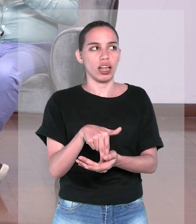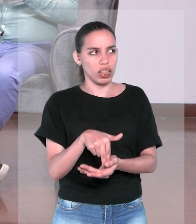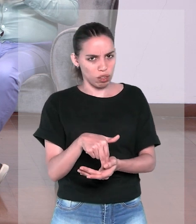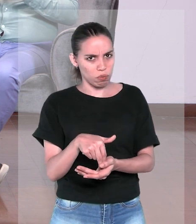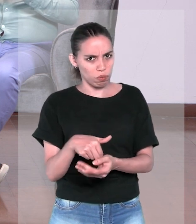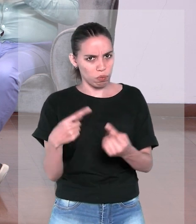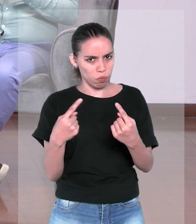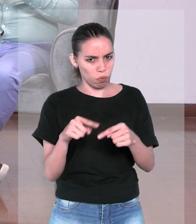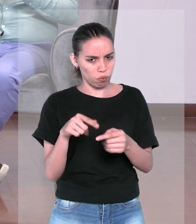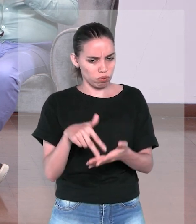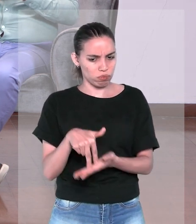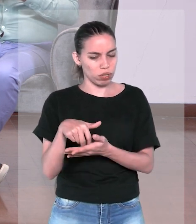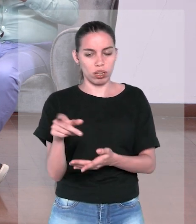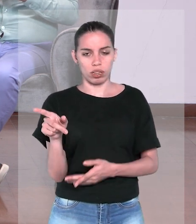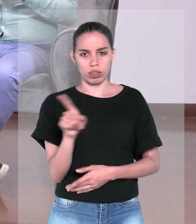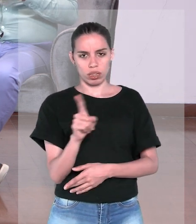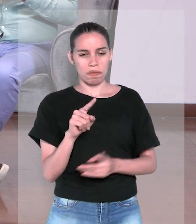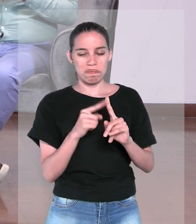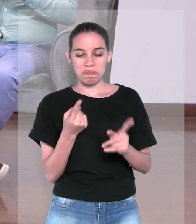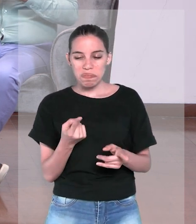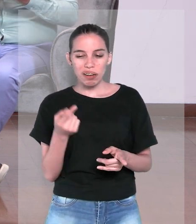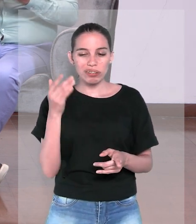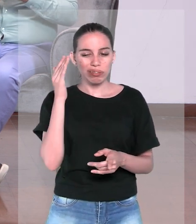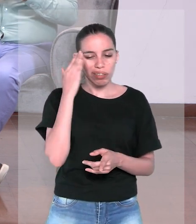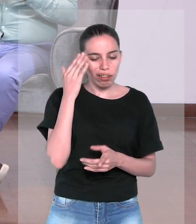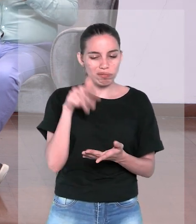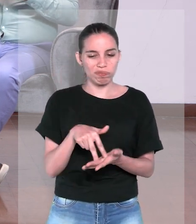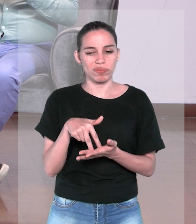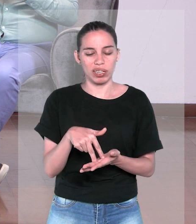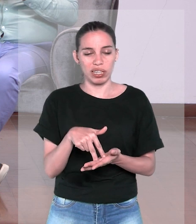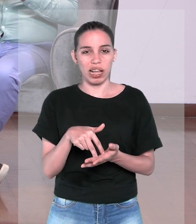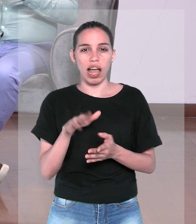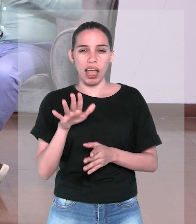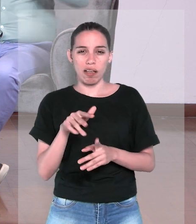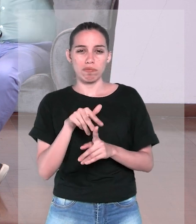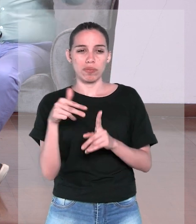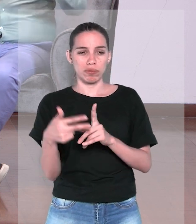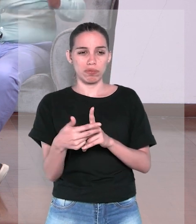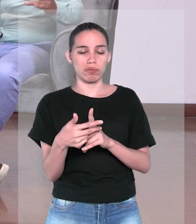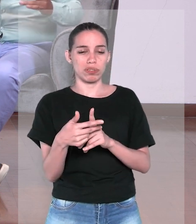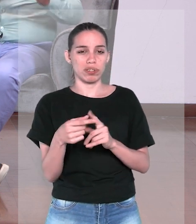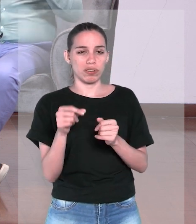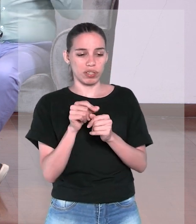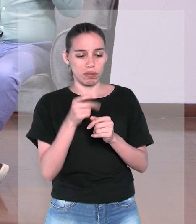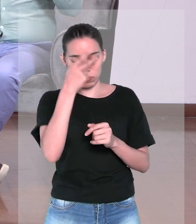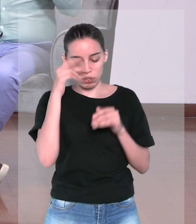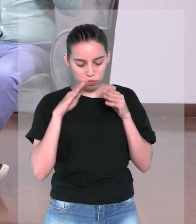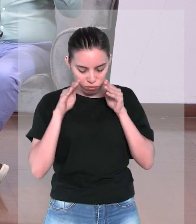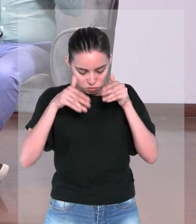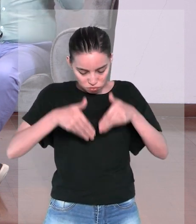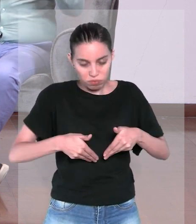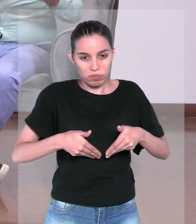o pé. Essa tentativa de aniquilar aquilo que te incomoda. E aí você vai encontrar